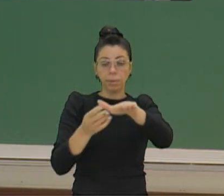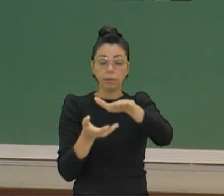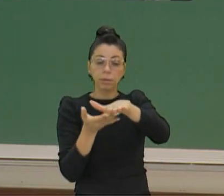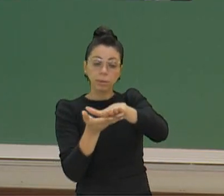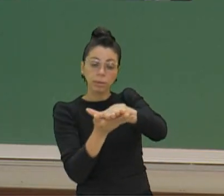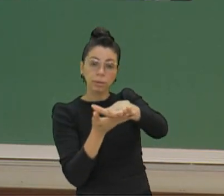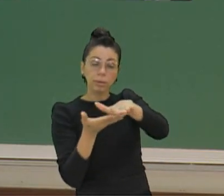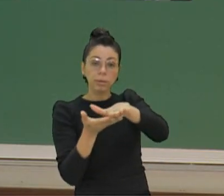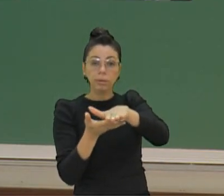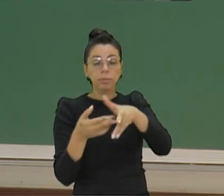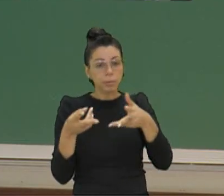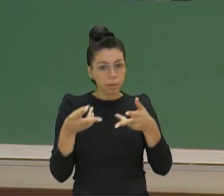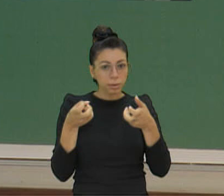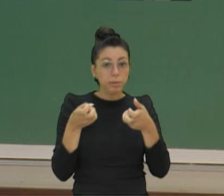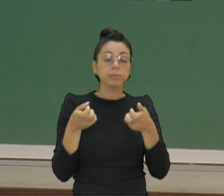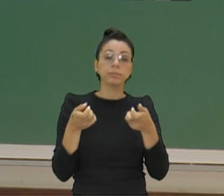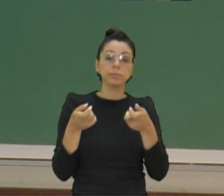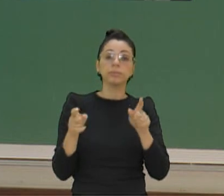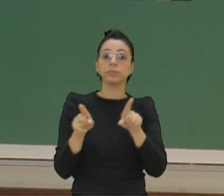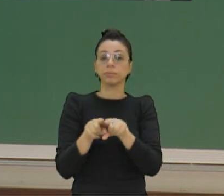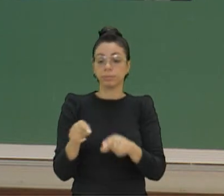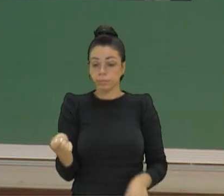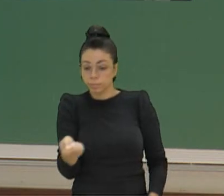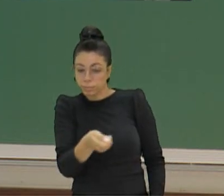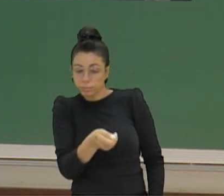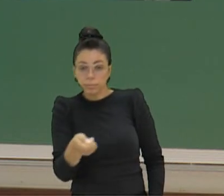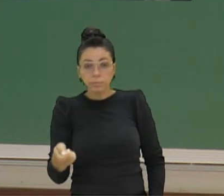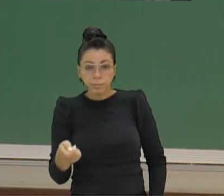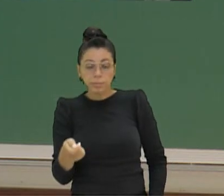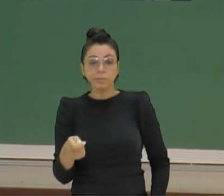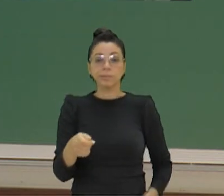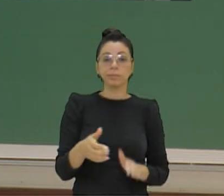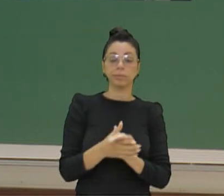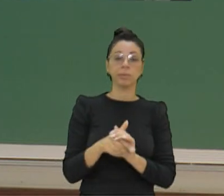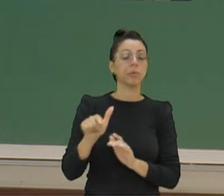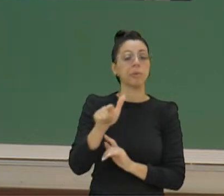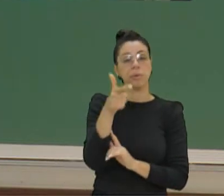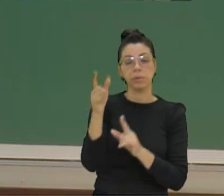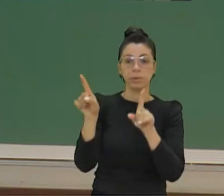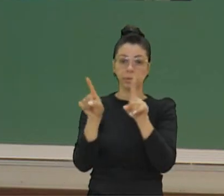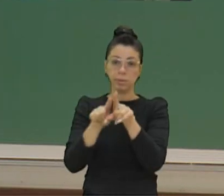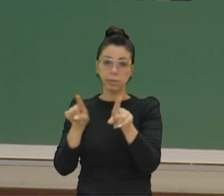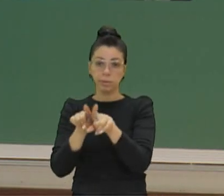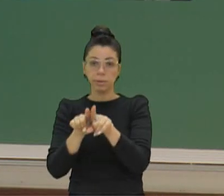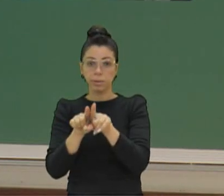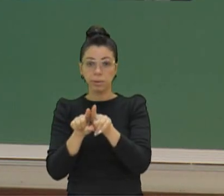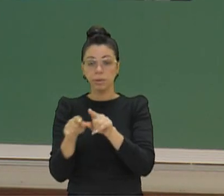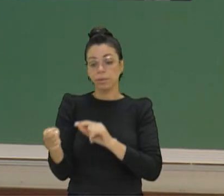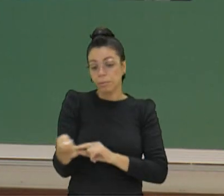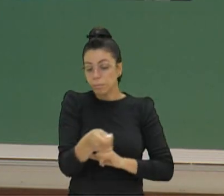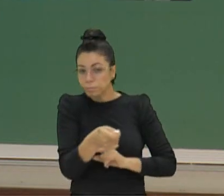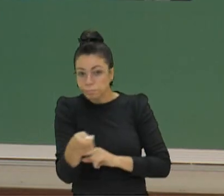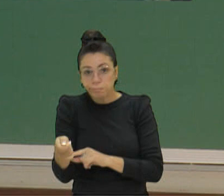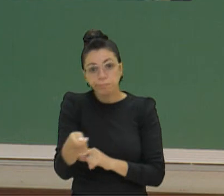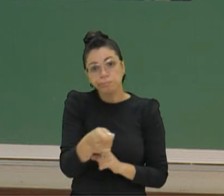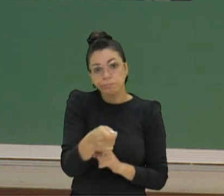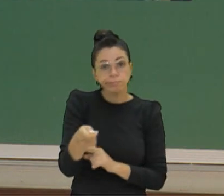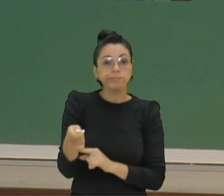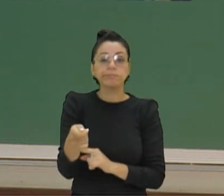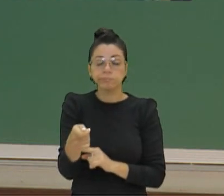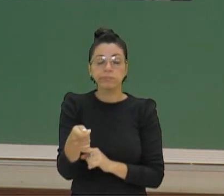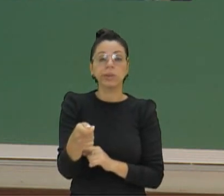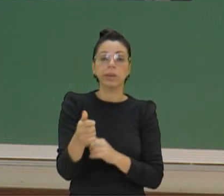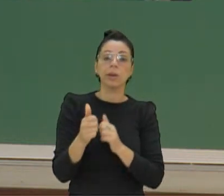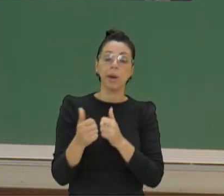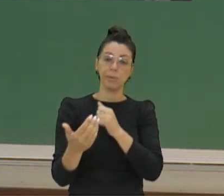tênis. Vai perceber? Percebe-se, claro, com auxílio de outros instrumentos, de uma guia, de uma bengala que vai